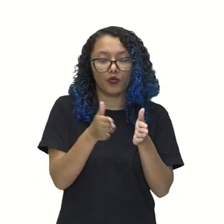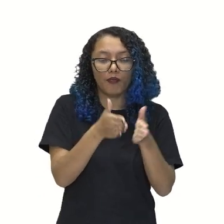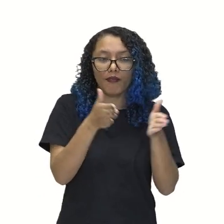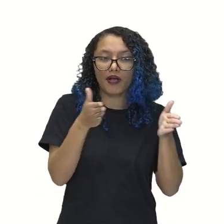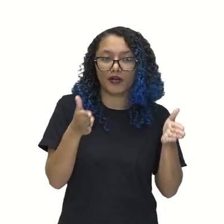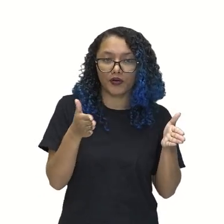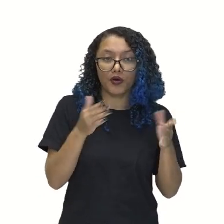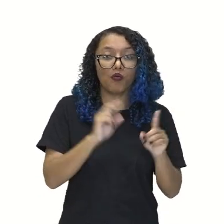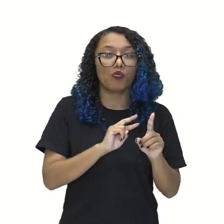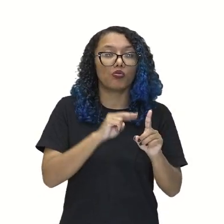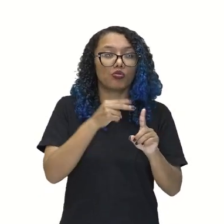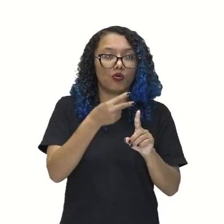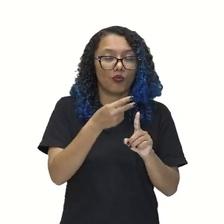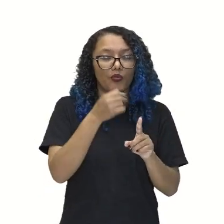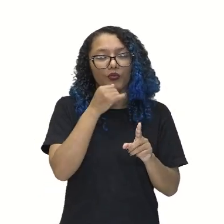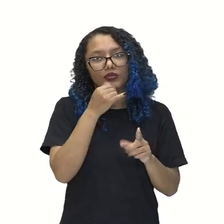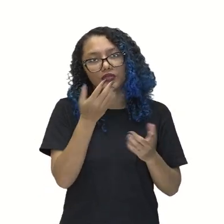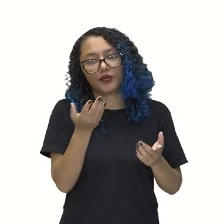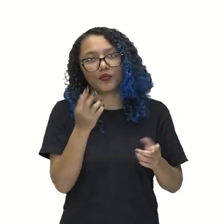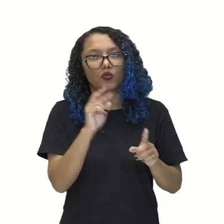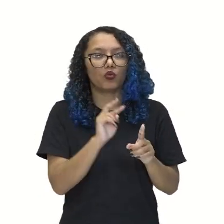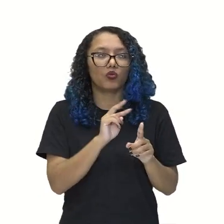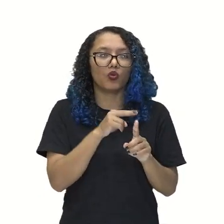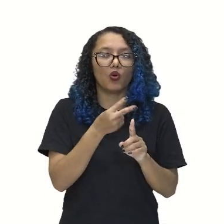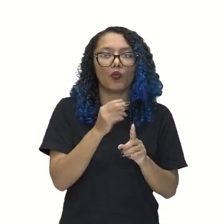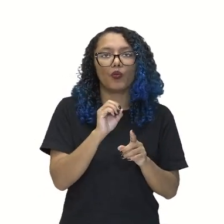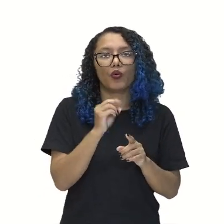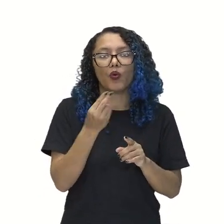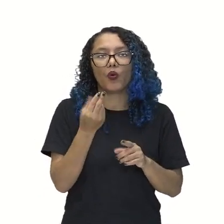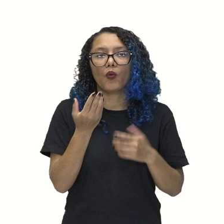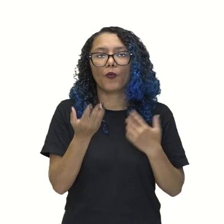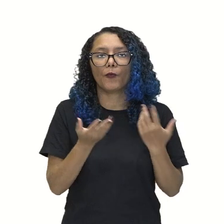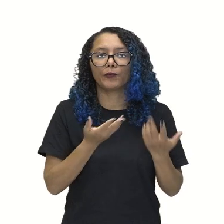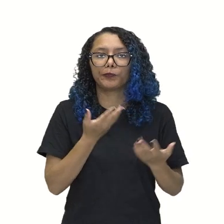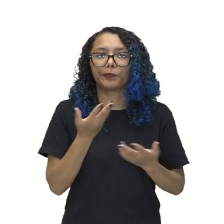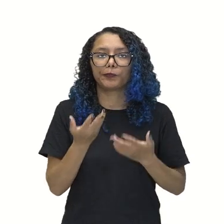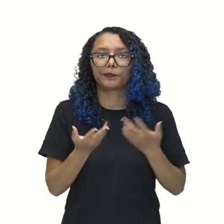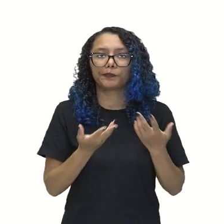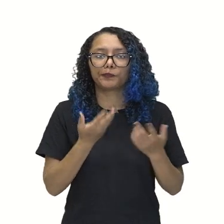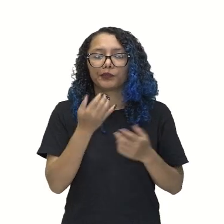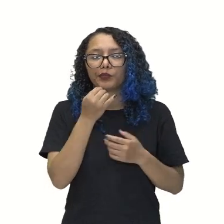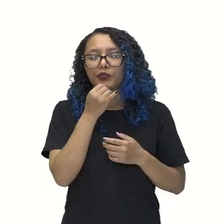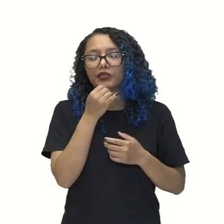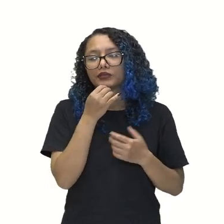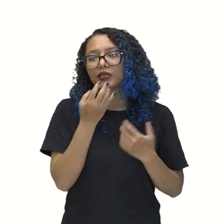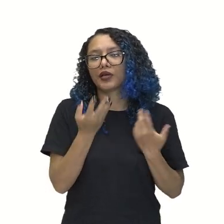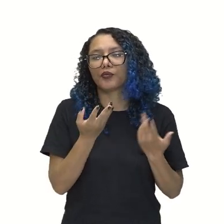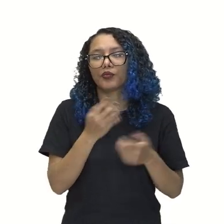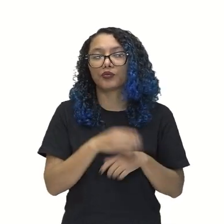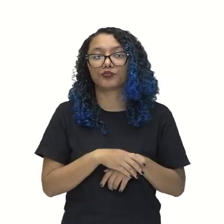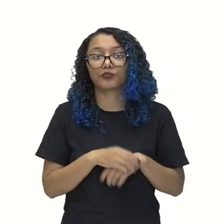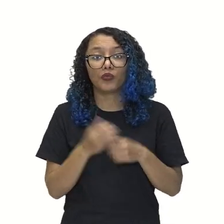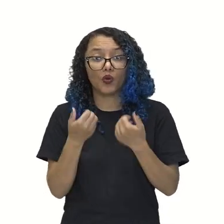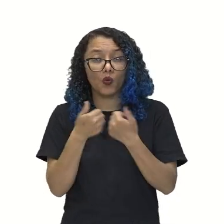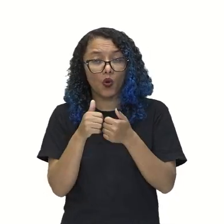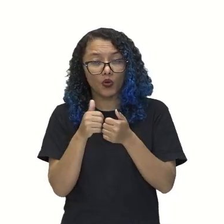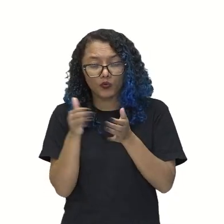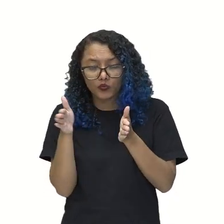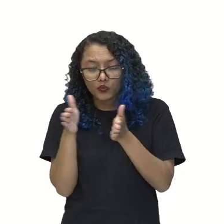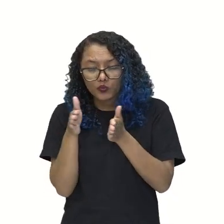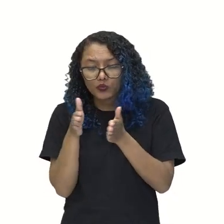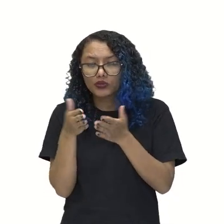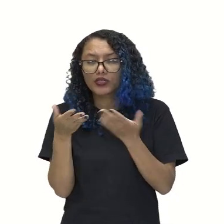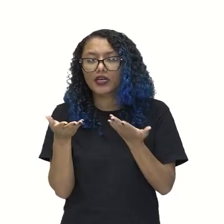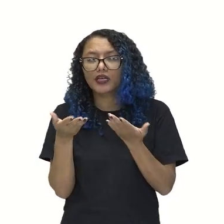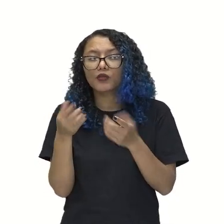o dobro, eu posso dizer assim. Ou então eu posso criar uma outra situação, dizendo que no ônibus pequeno, ele é metade